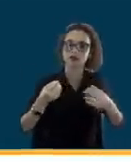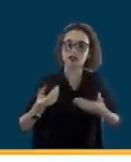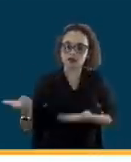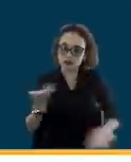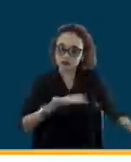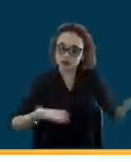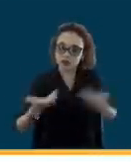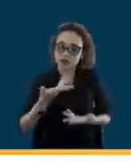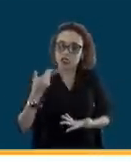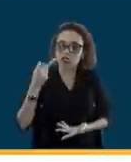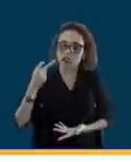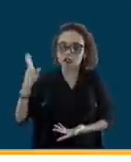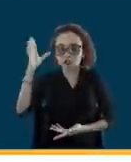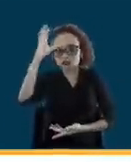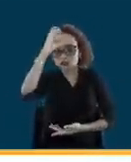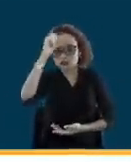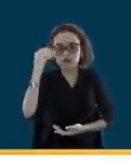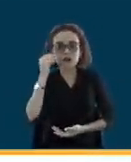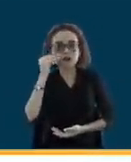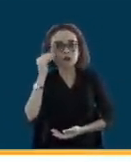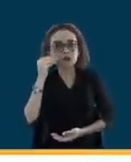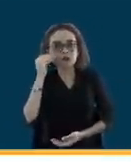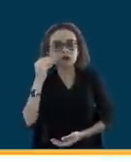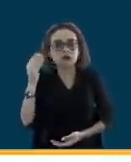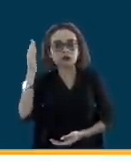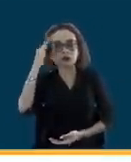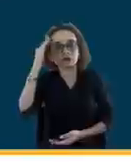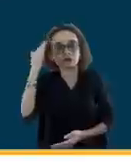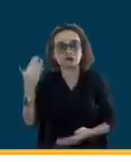do seu saber. Vamos que